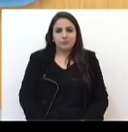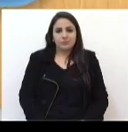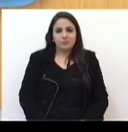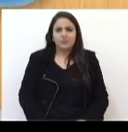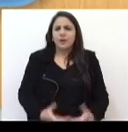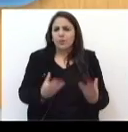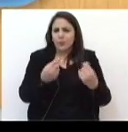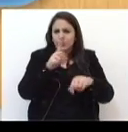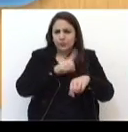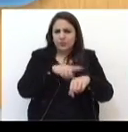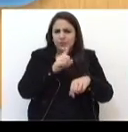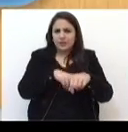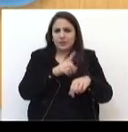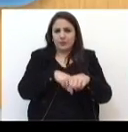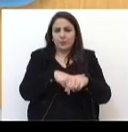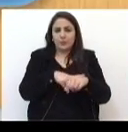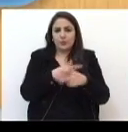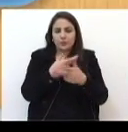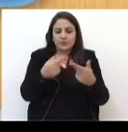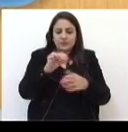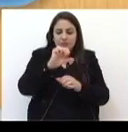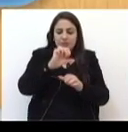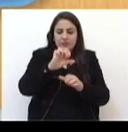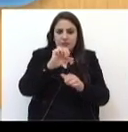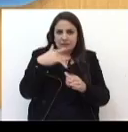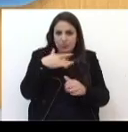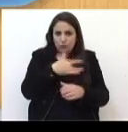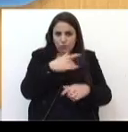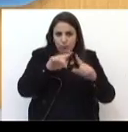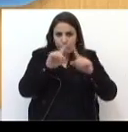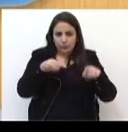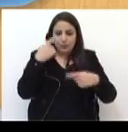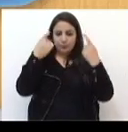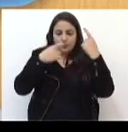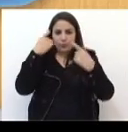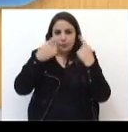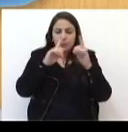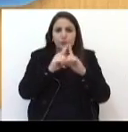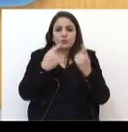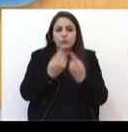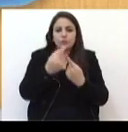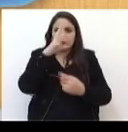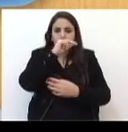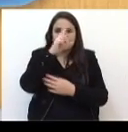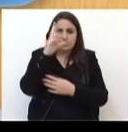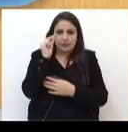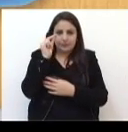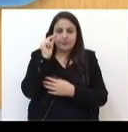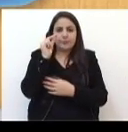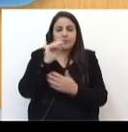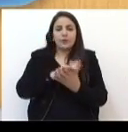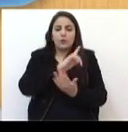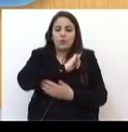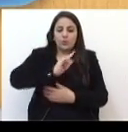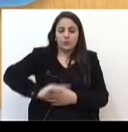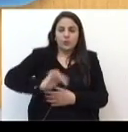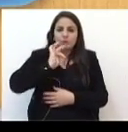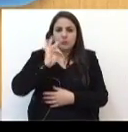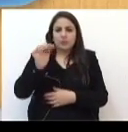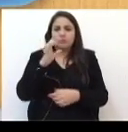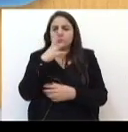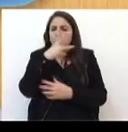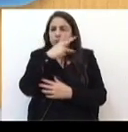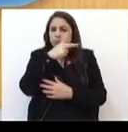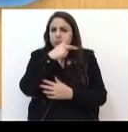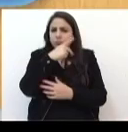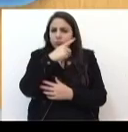Há bastante tempo, a situação da saúde pública preocupa os gestores dos hospitais. O governo federal está demorando